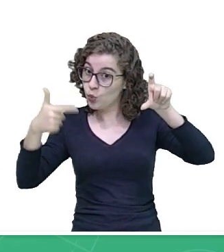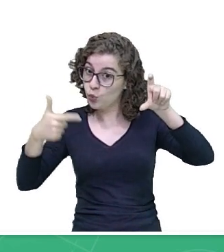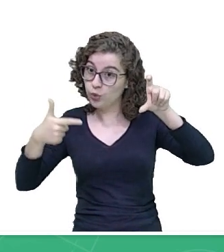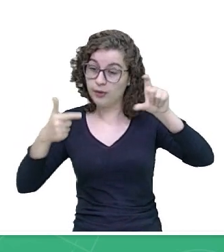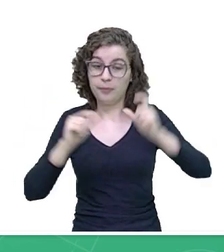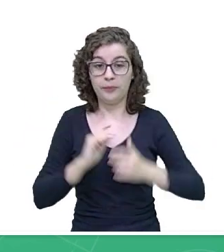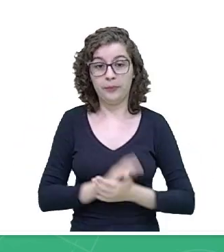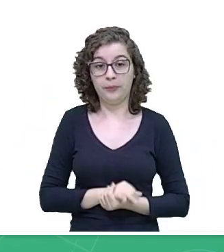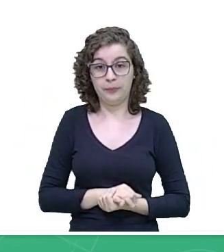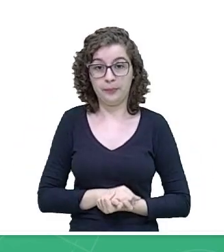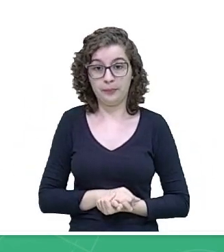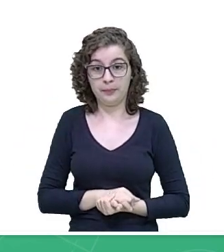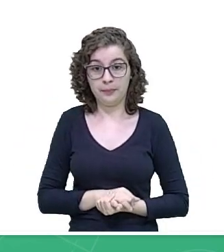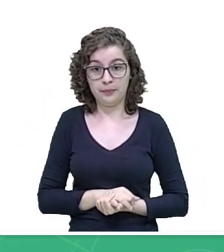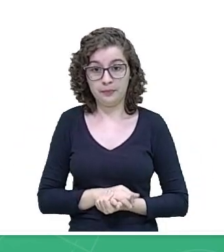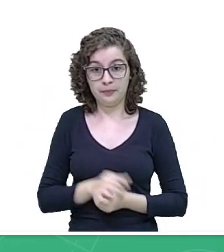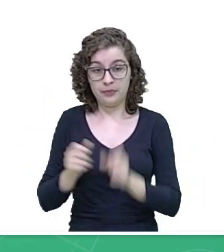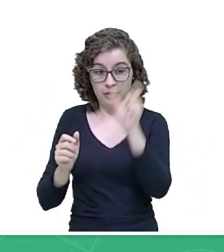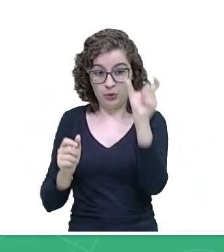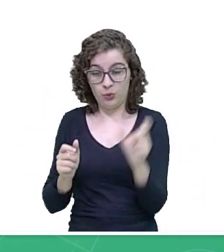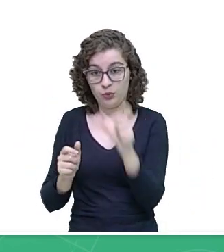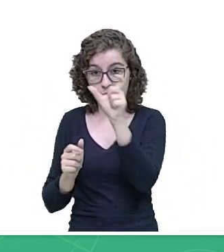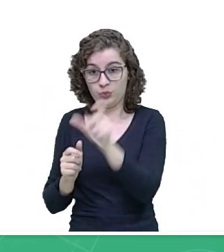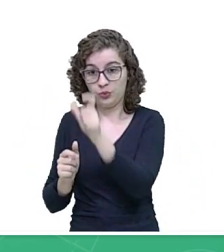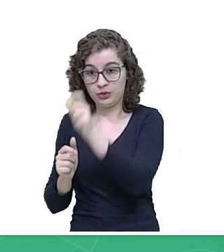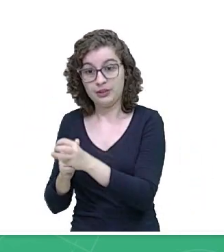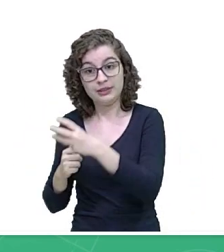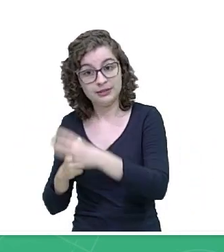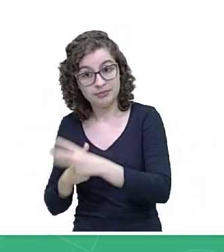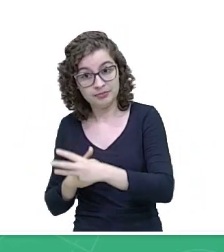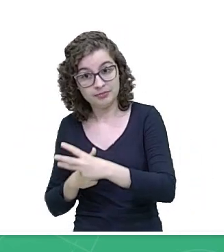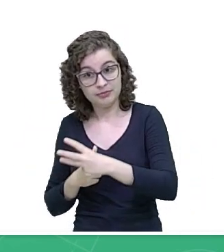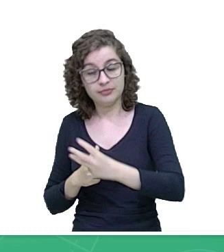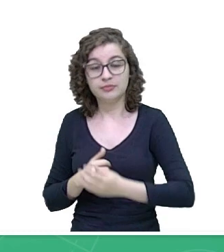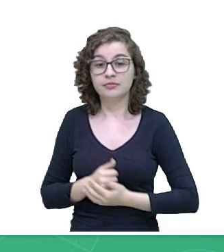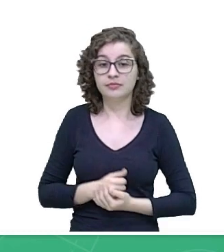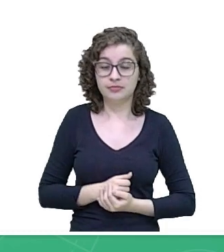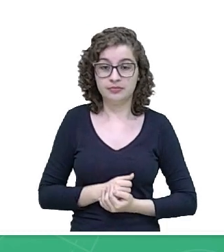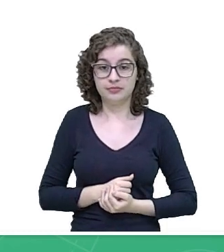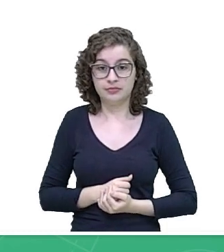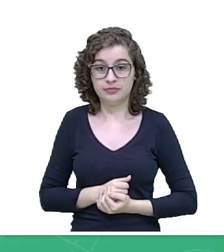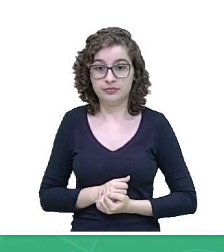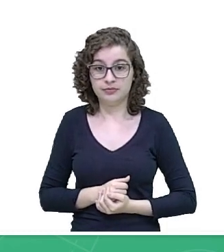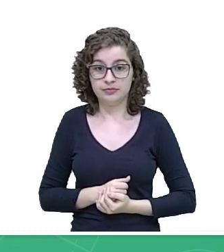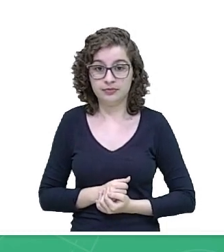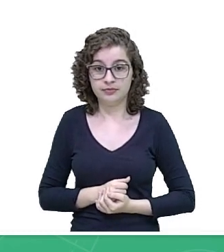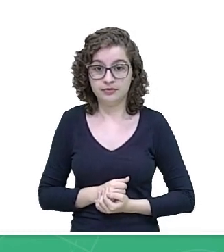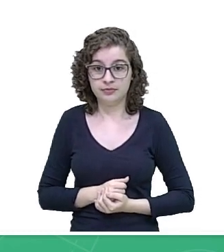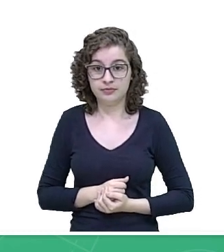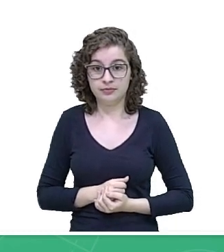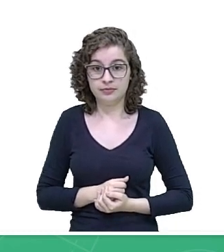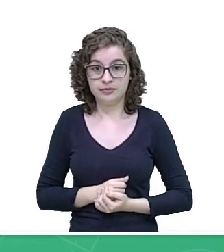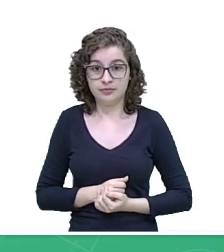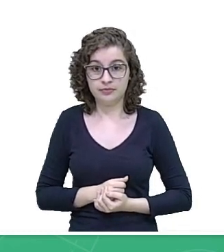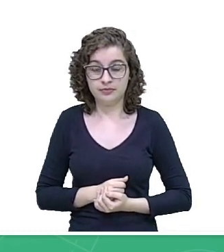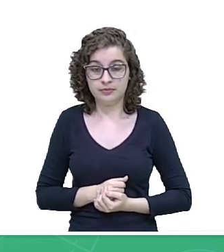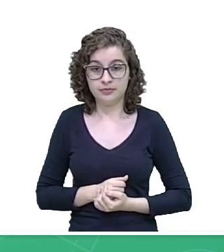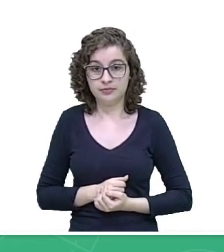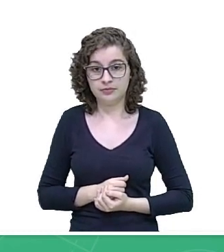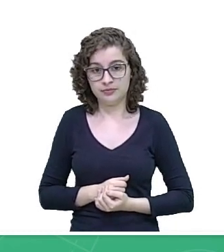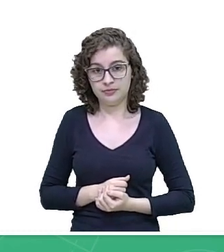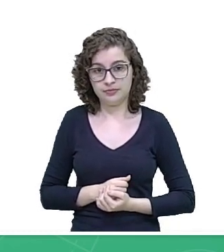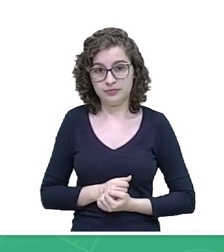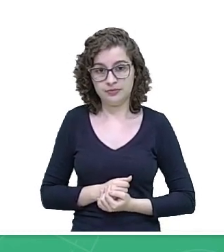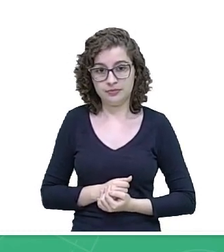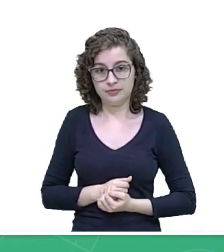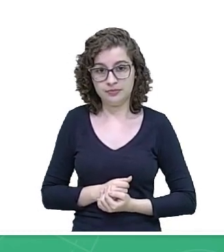Tá? E aqui é a terceira coluna. Então, coloca assim, terceira coluna, segunda linha. Então, a